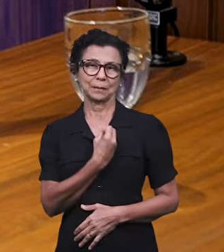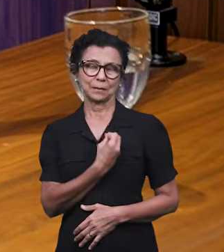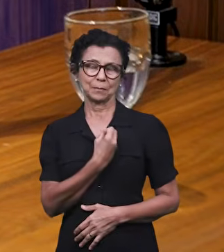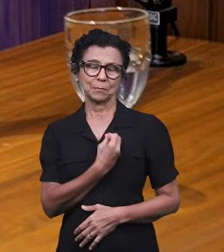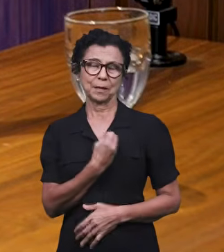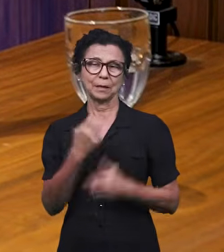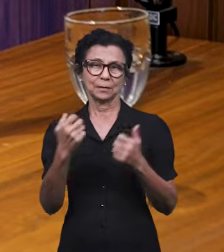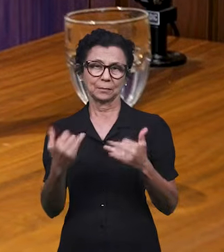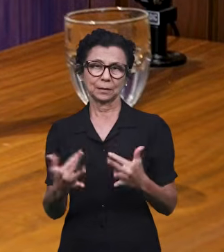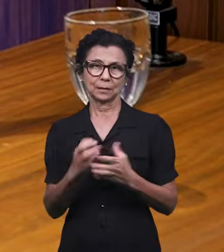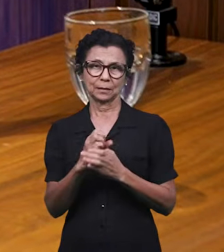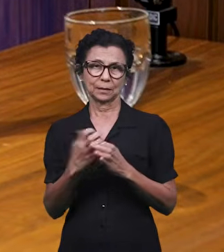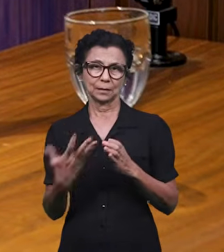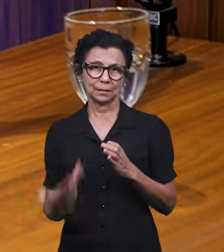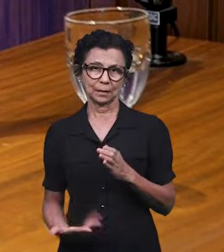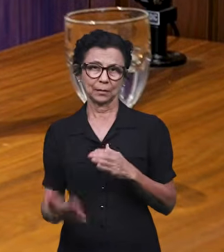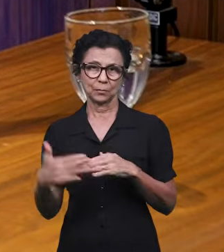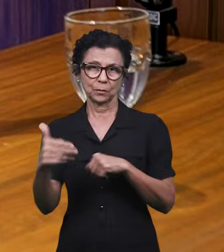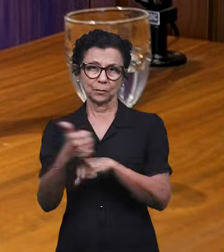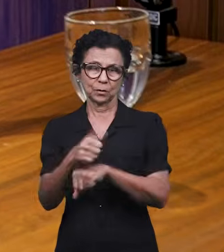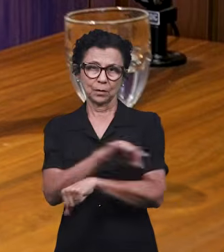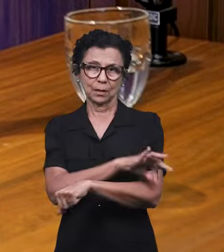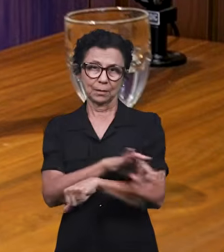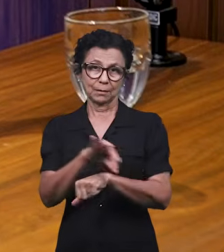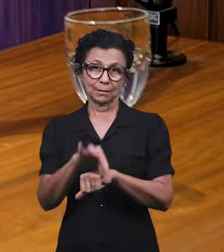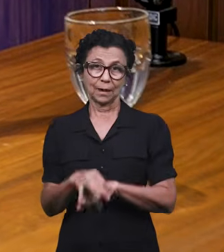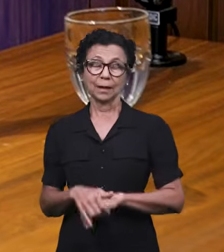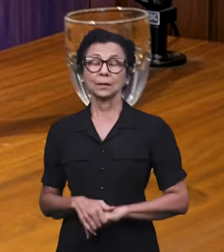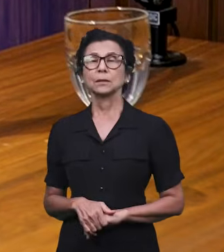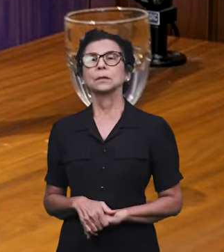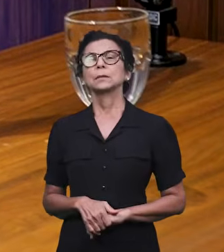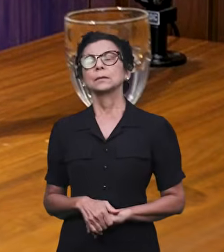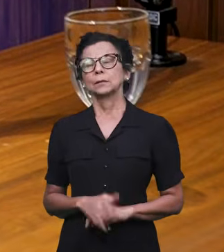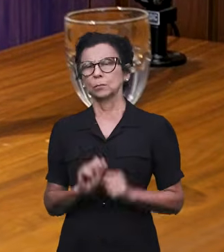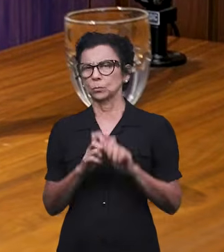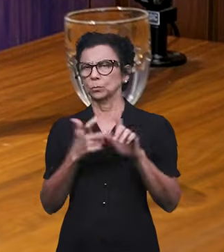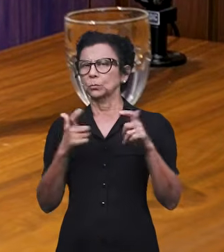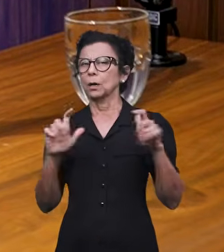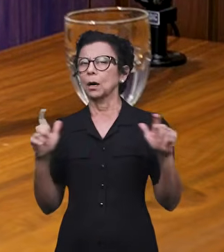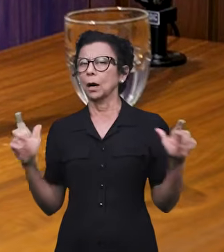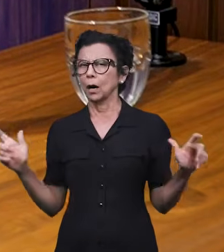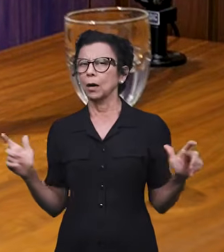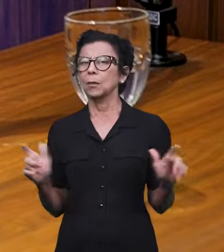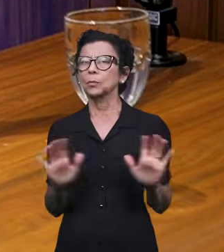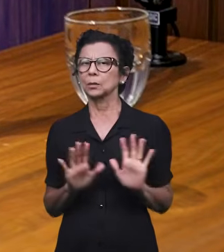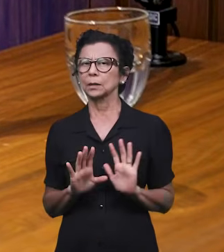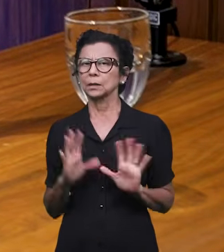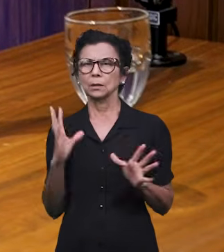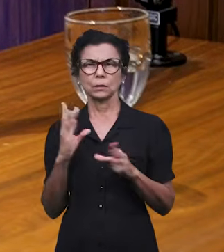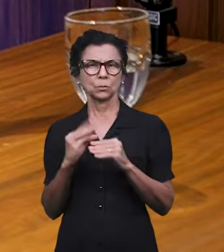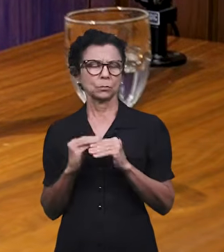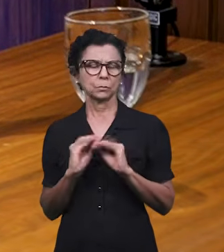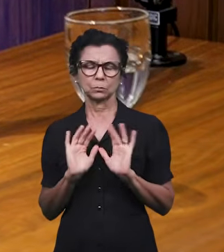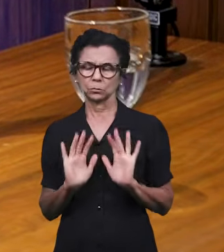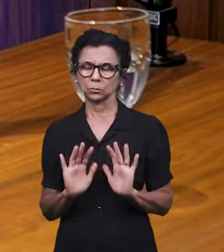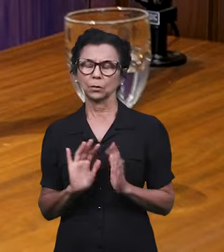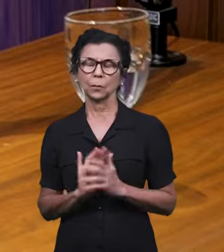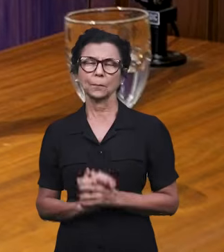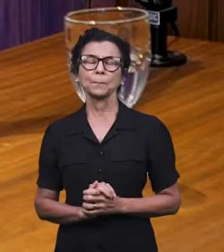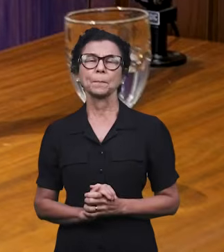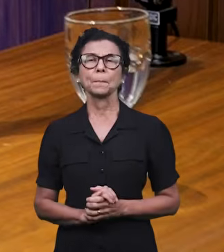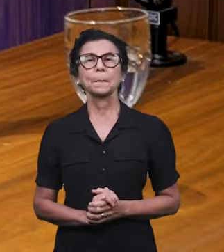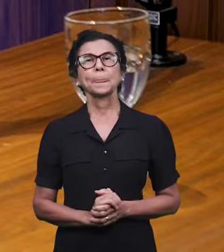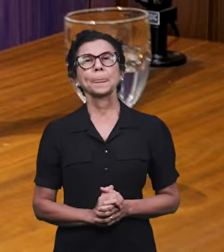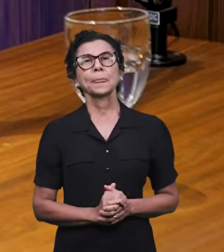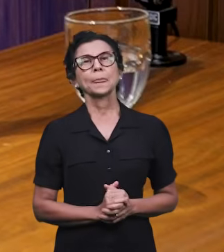atuação, né, da arquitetura. Sabemos que ela é bem mais ampla do que aquilo que ela só falou, mas existem outras áreas também